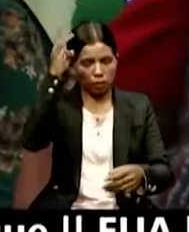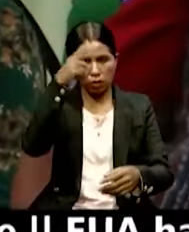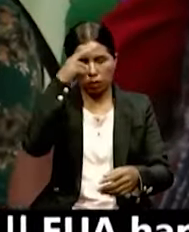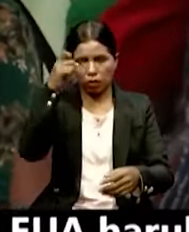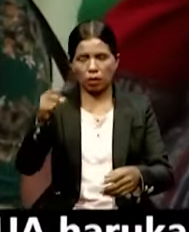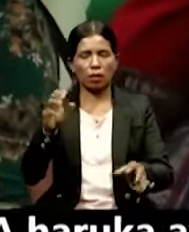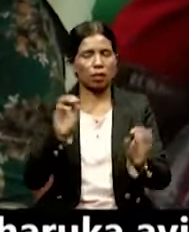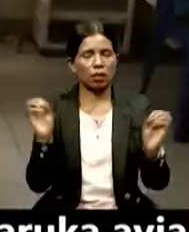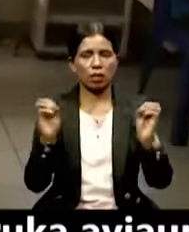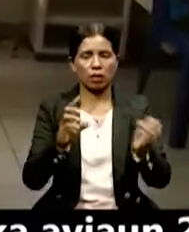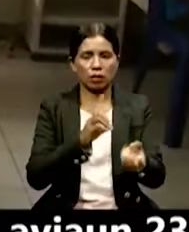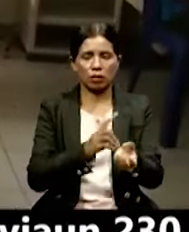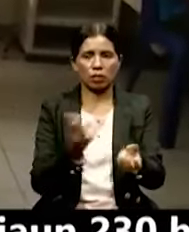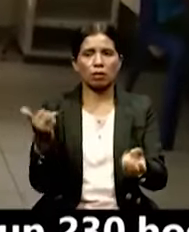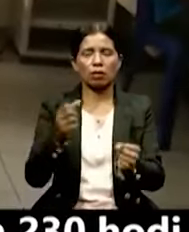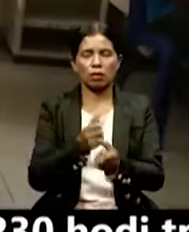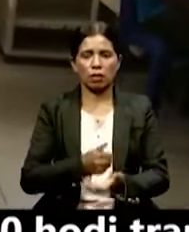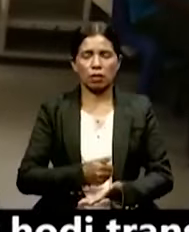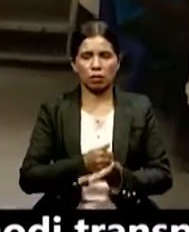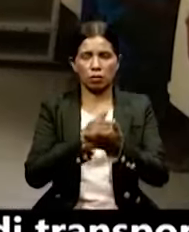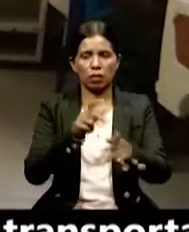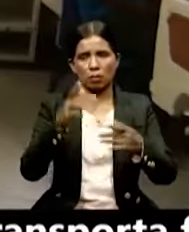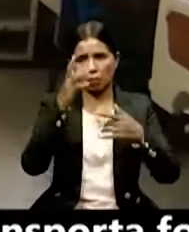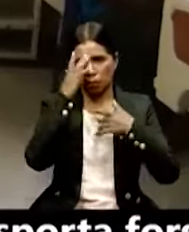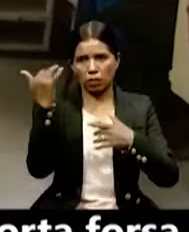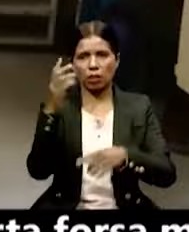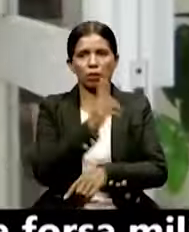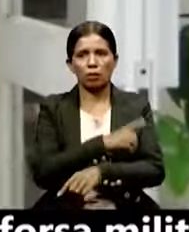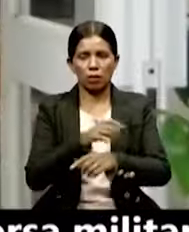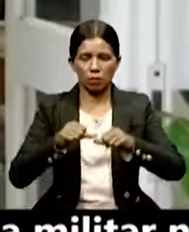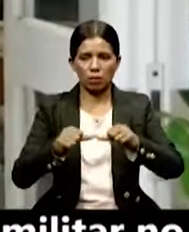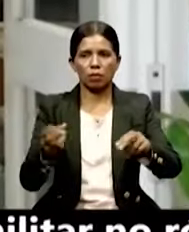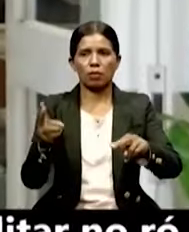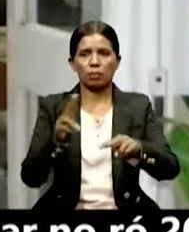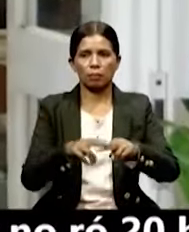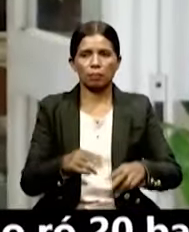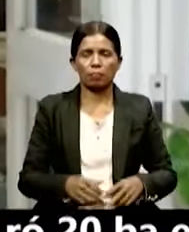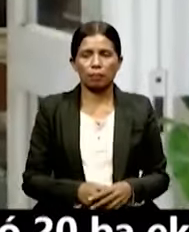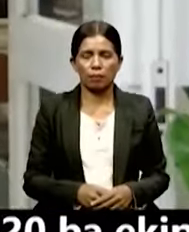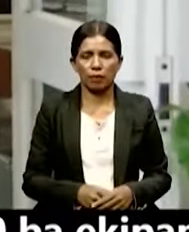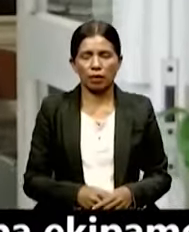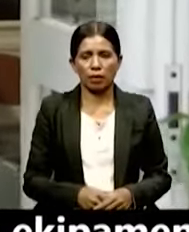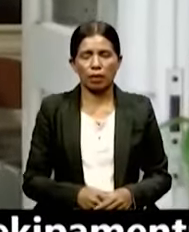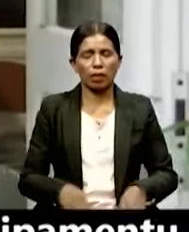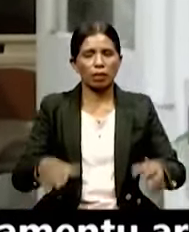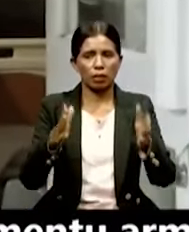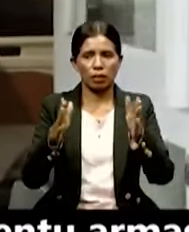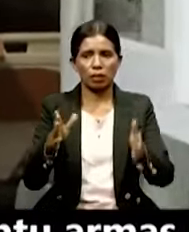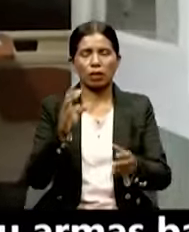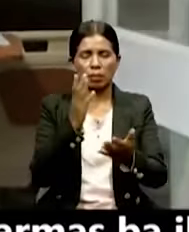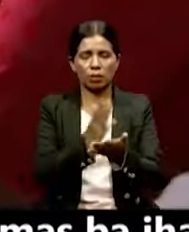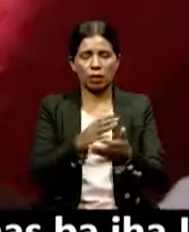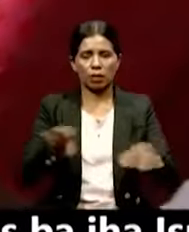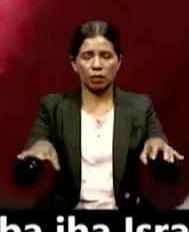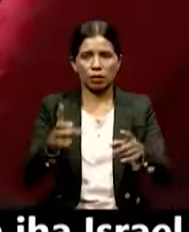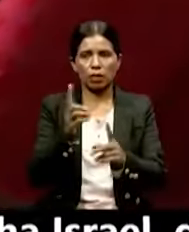tamba menos pessoal saúde atual o atendimento ba paciente ne becada loron continua aumenta. Além de ne profissional saúde ne termina contrato